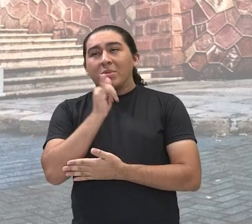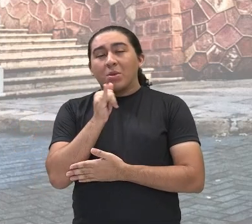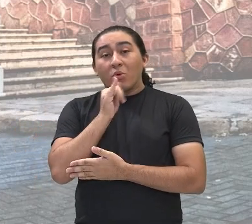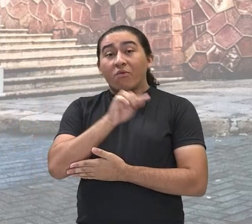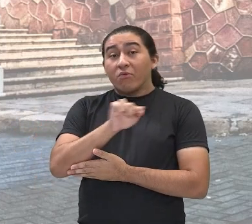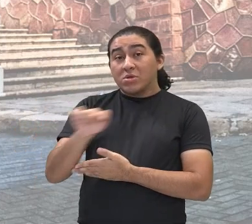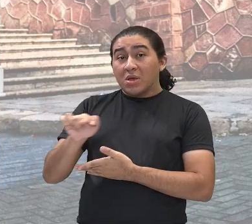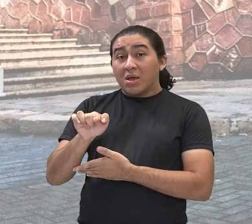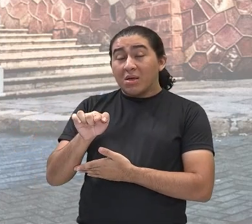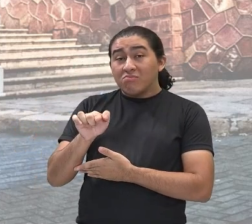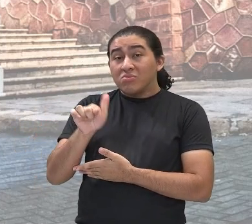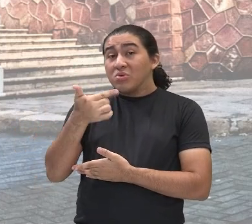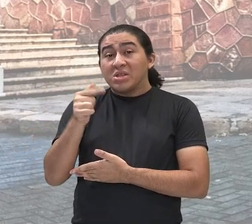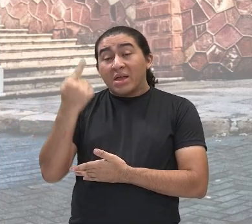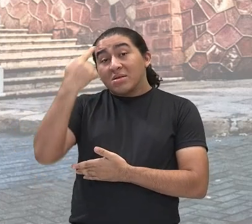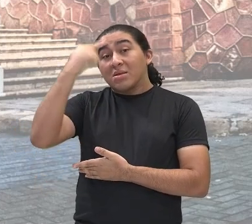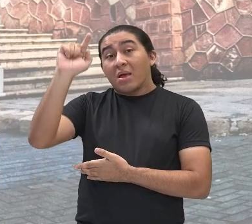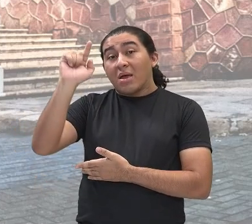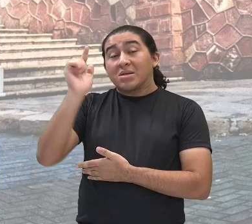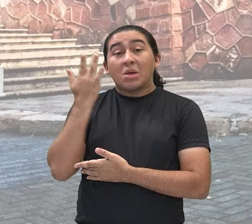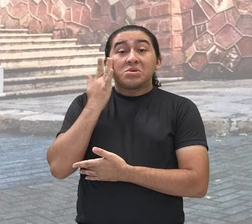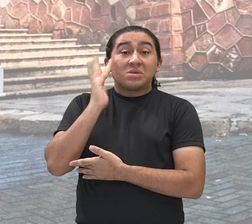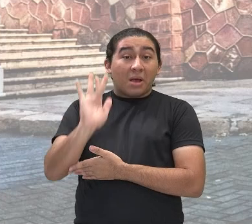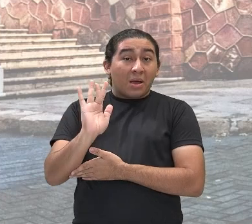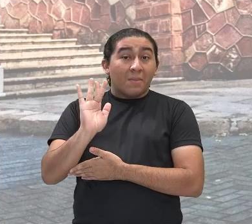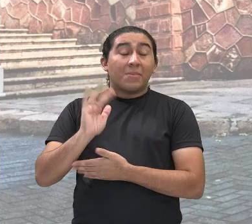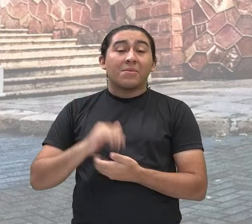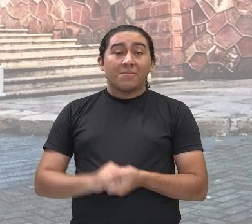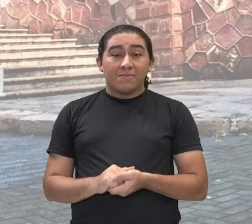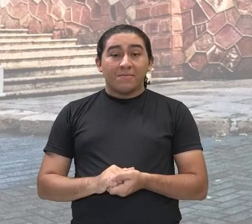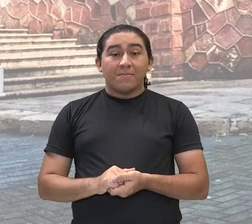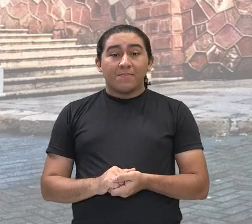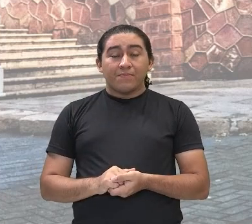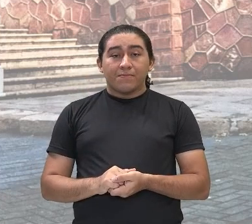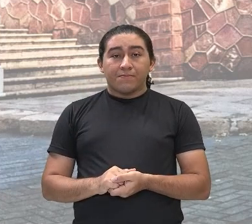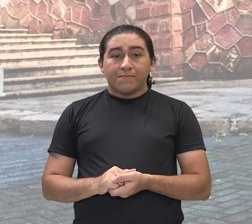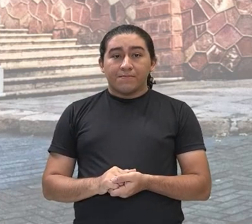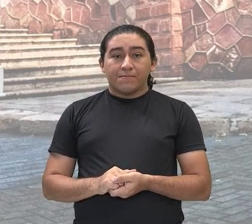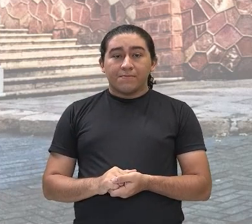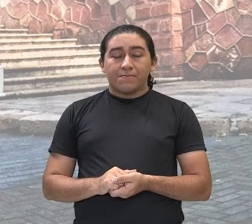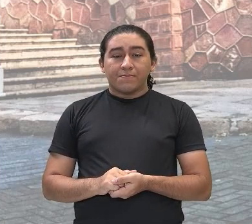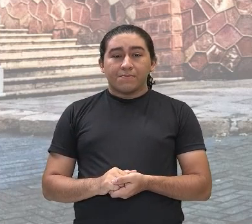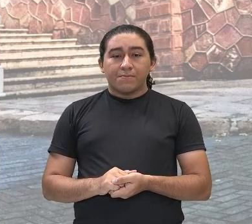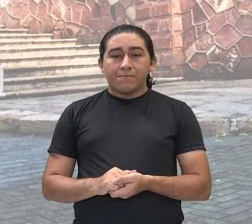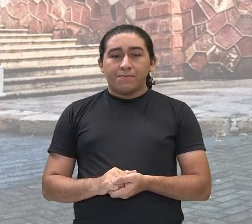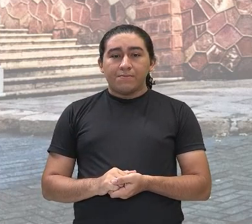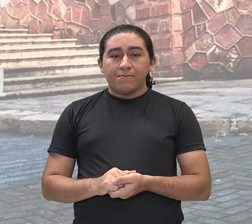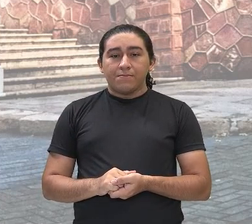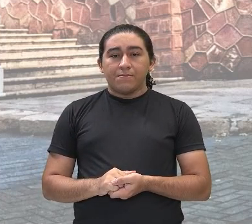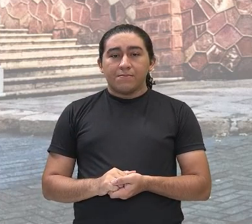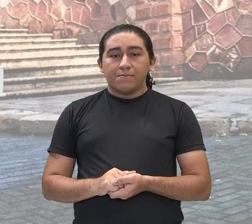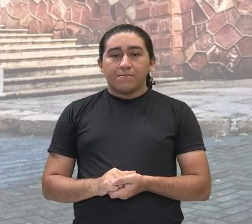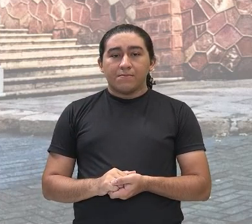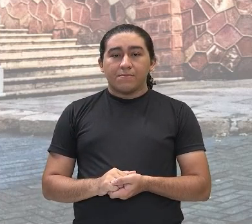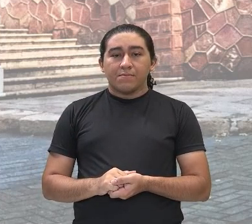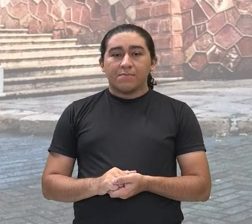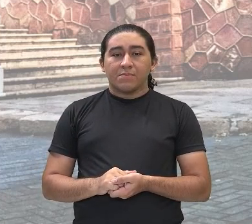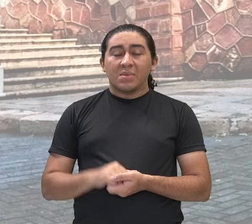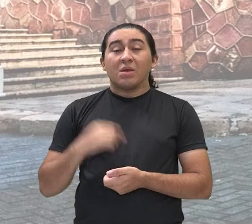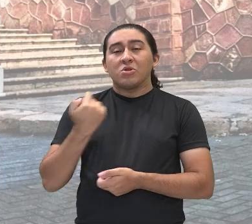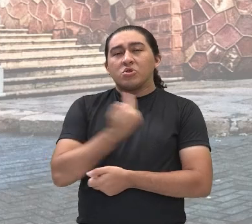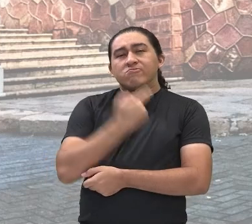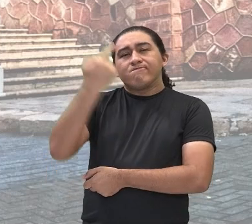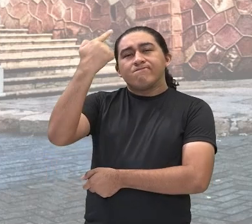em fazer, até mesmo gritar ou adoecer. Então, quando falamos das nossas